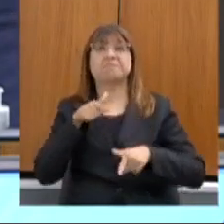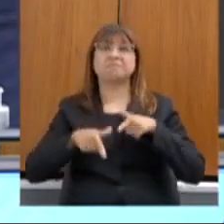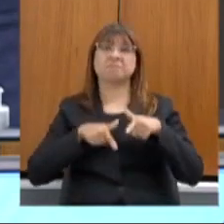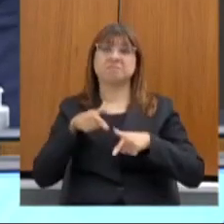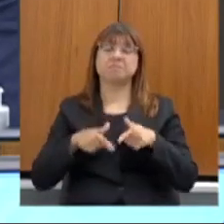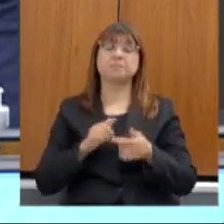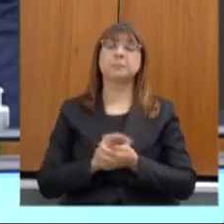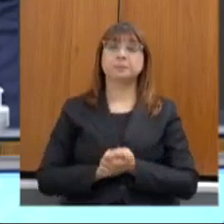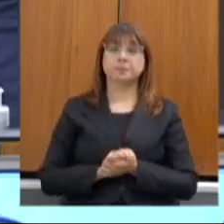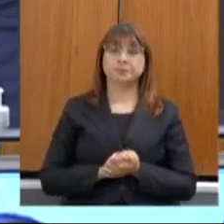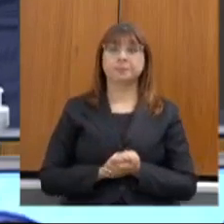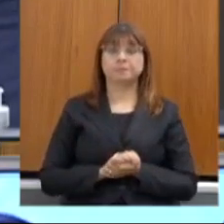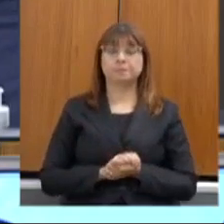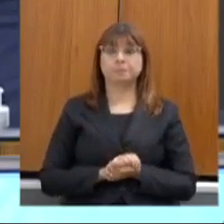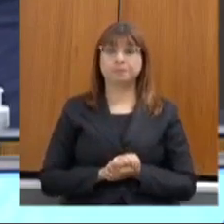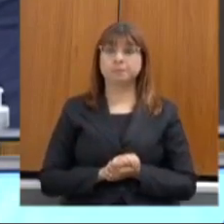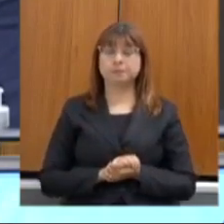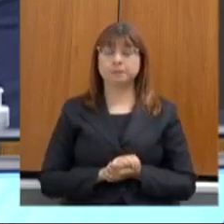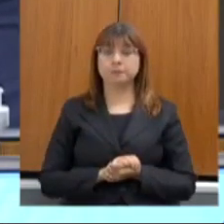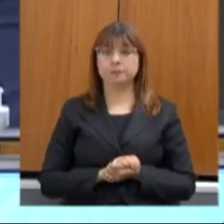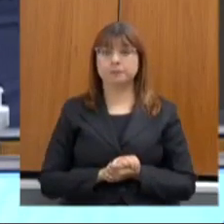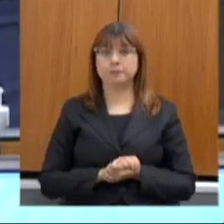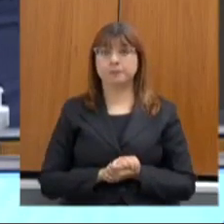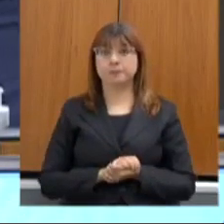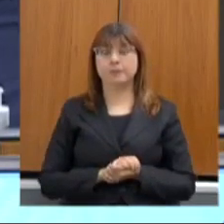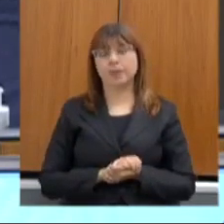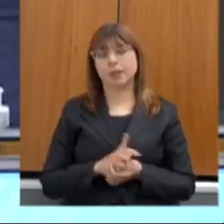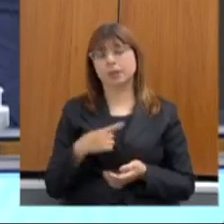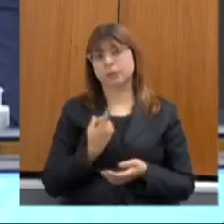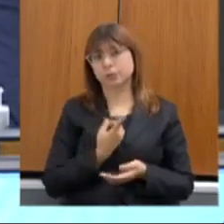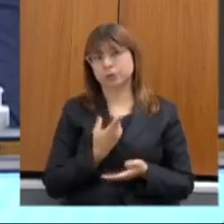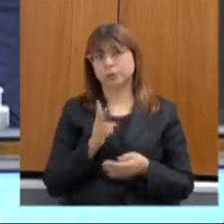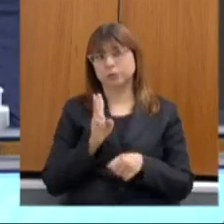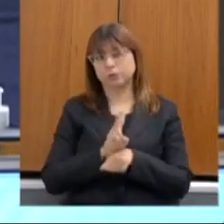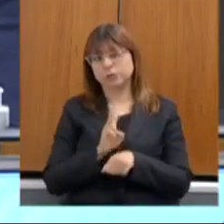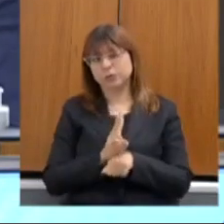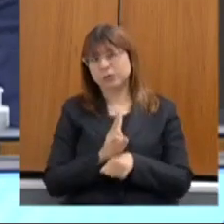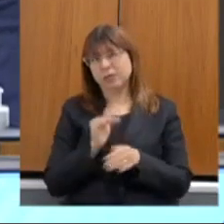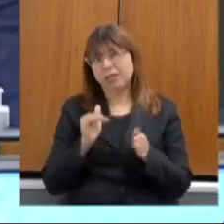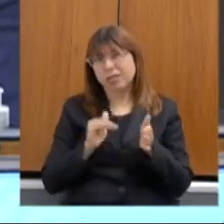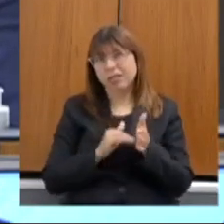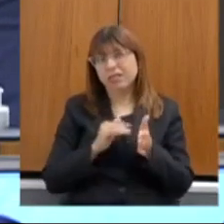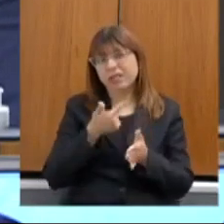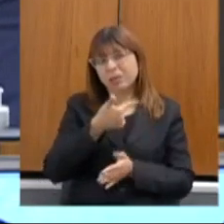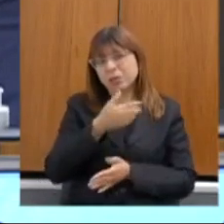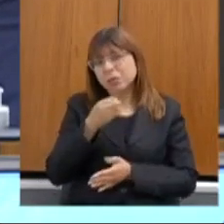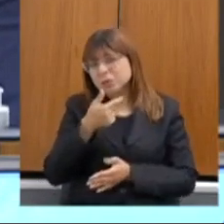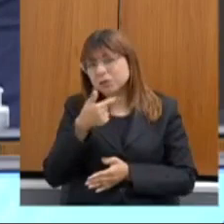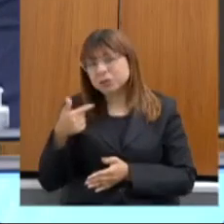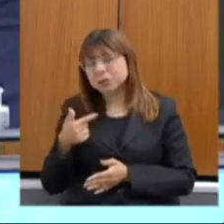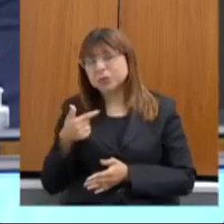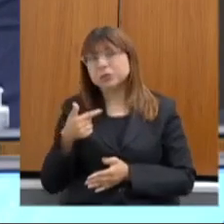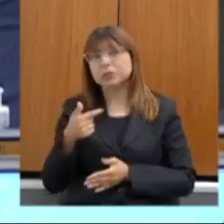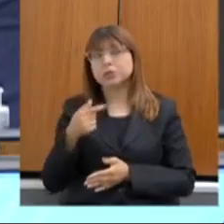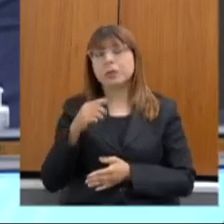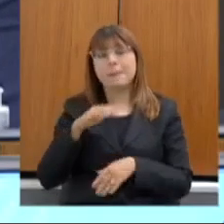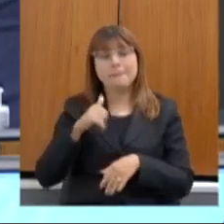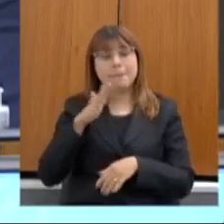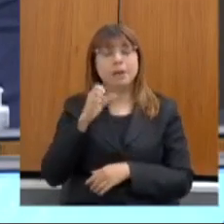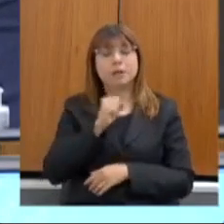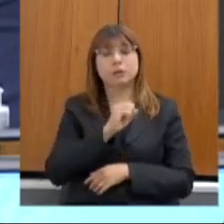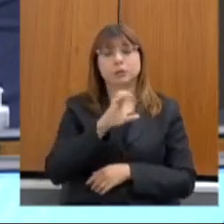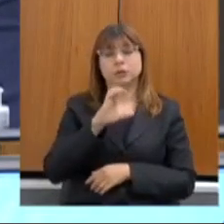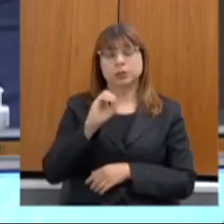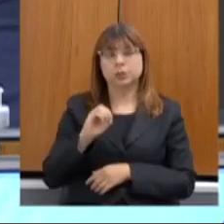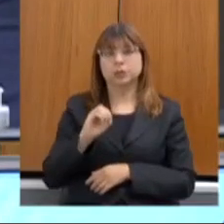aguerrida é nós temos previstos até 22 22 é mais 80 subestações